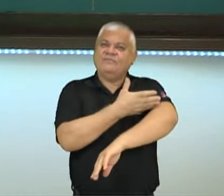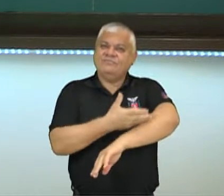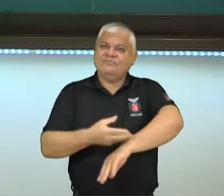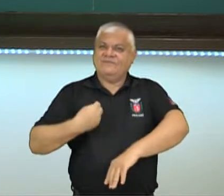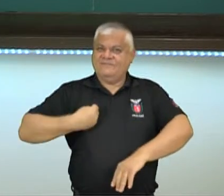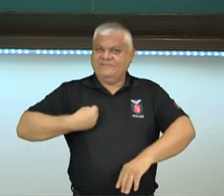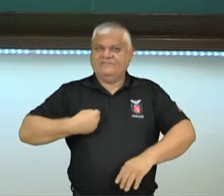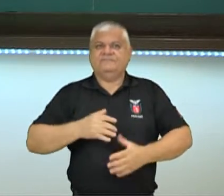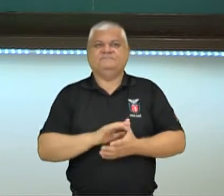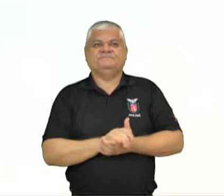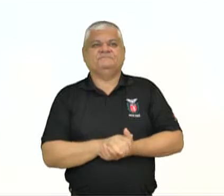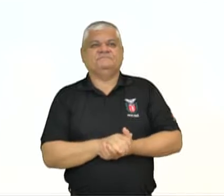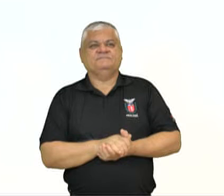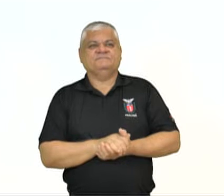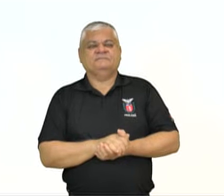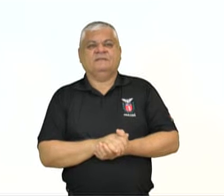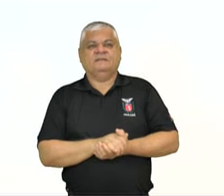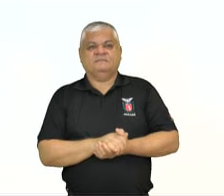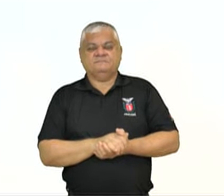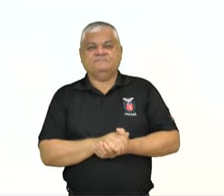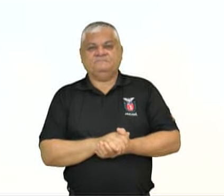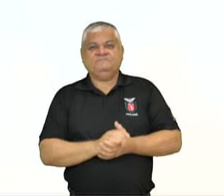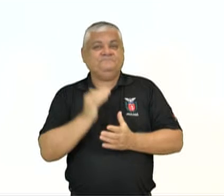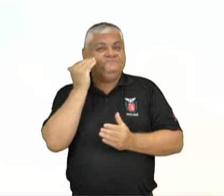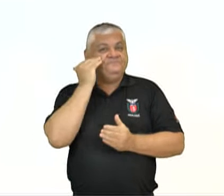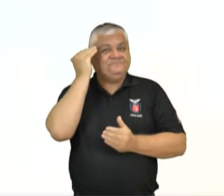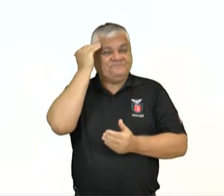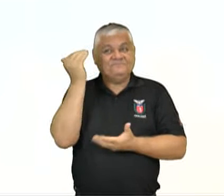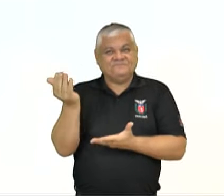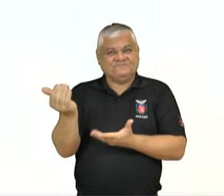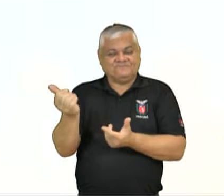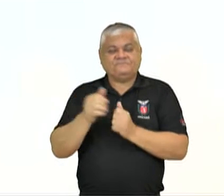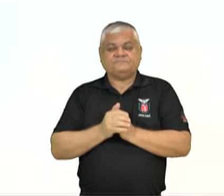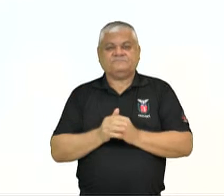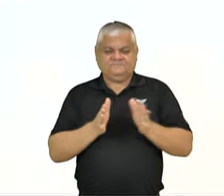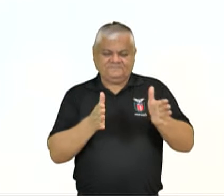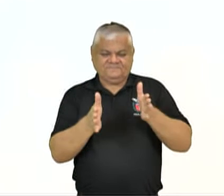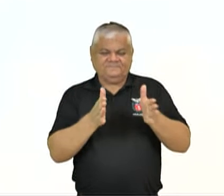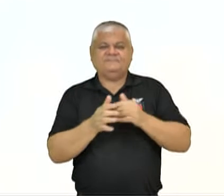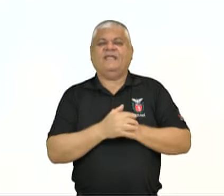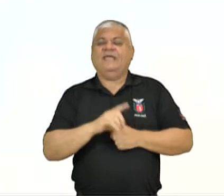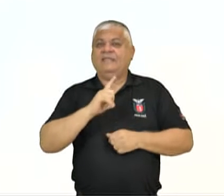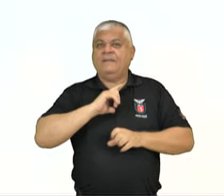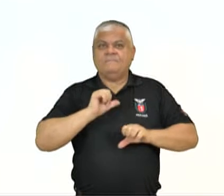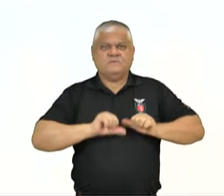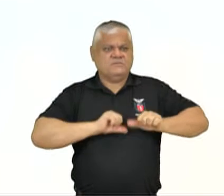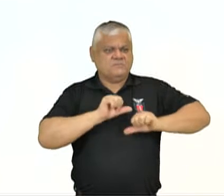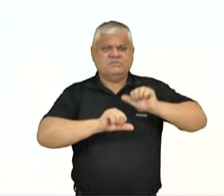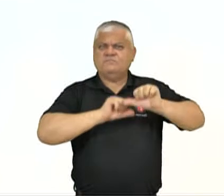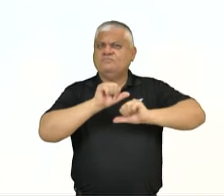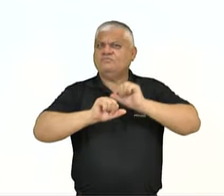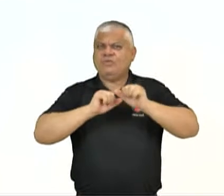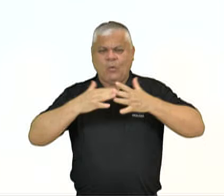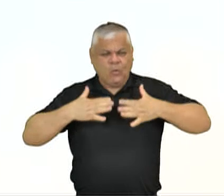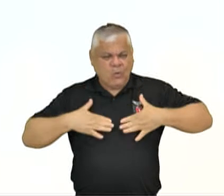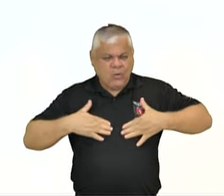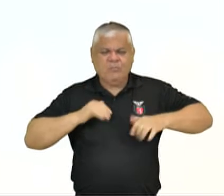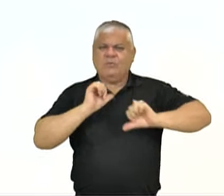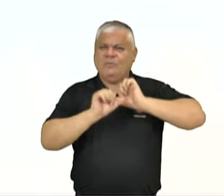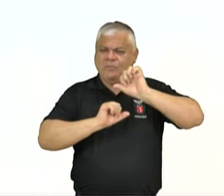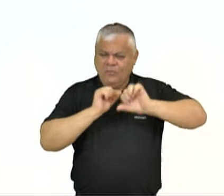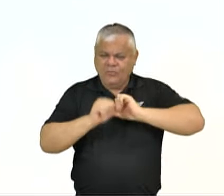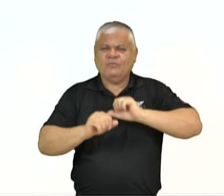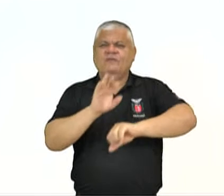vida. A puberdade, então, é uma fase marcada por muitas mudanças, como eu já falei,